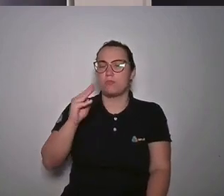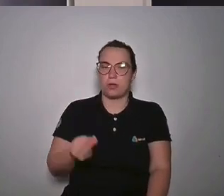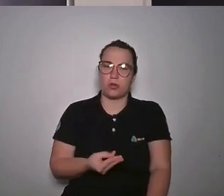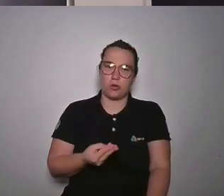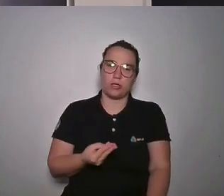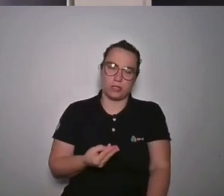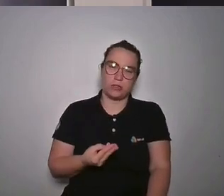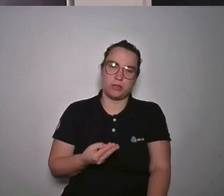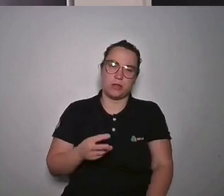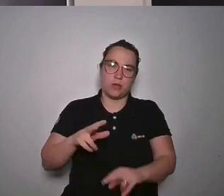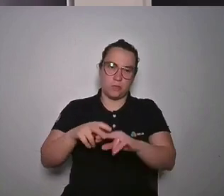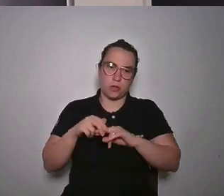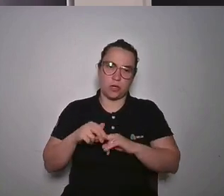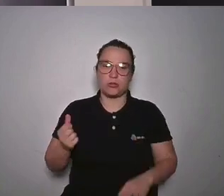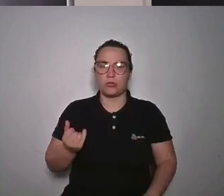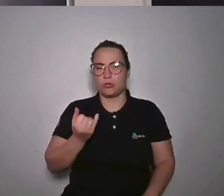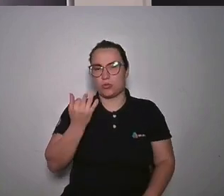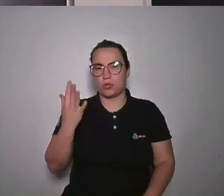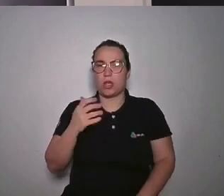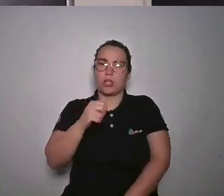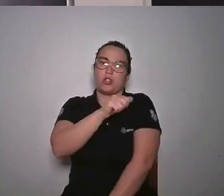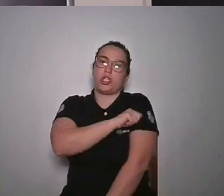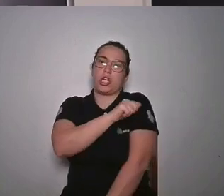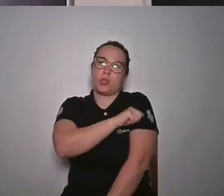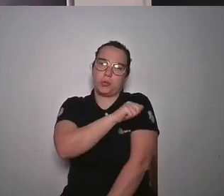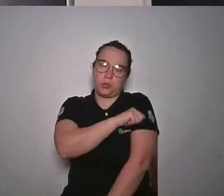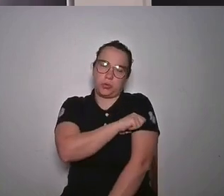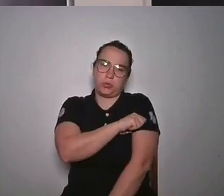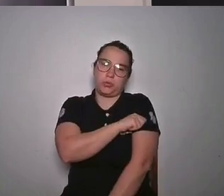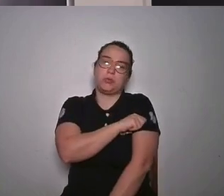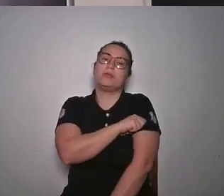devido à quantidade de alunos que é per